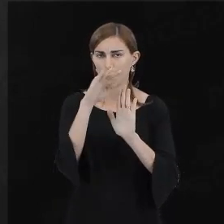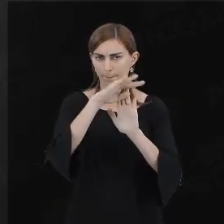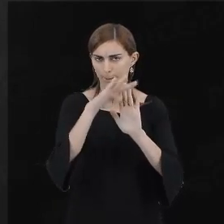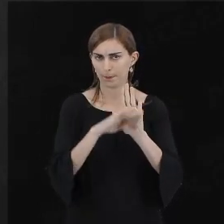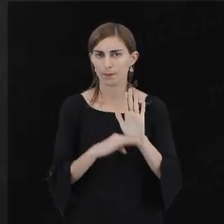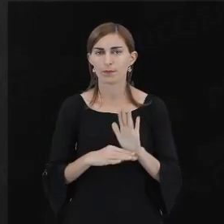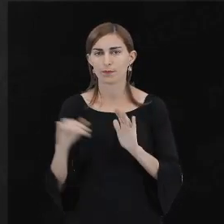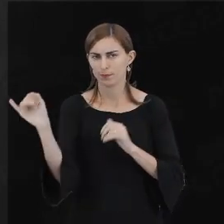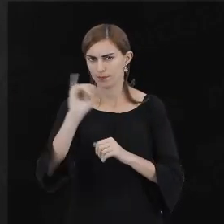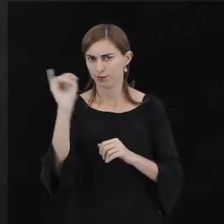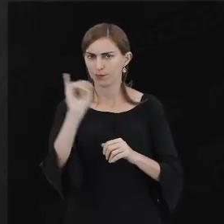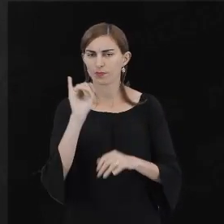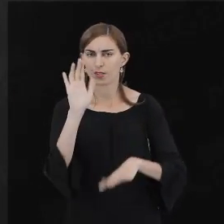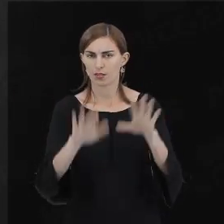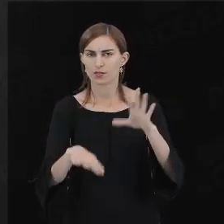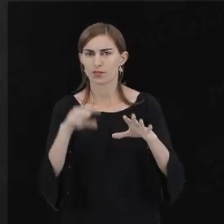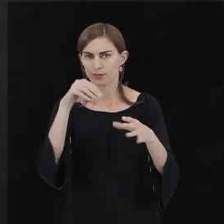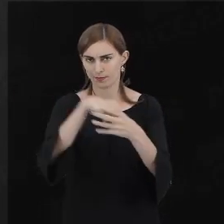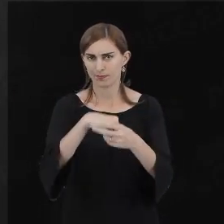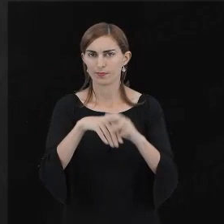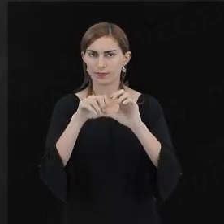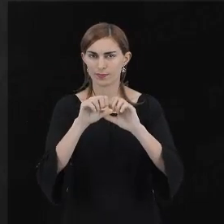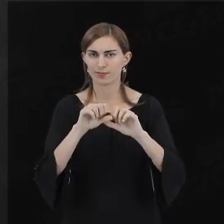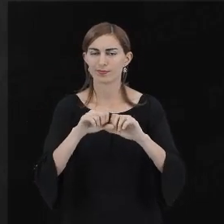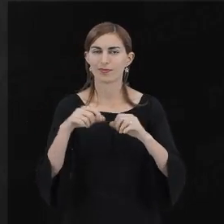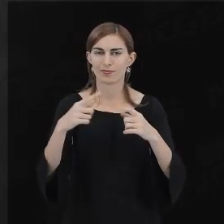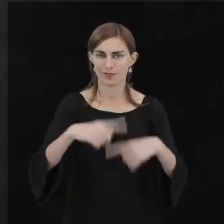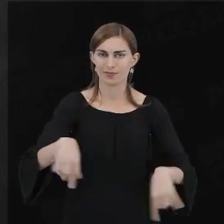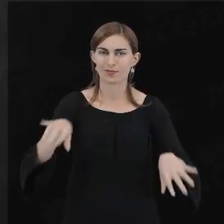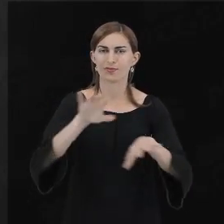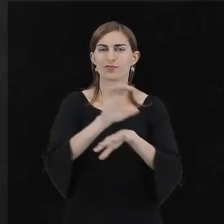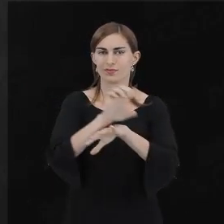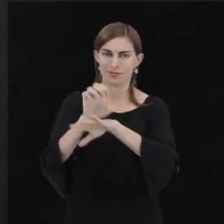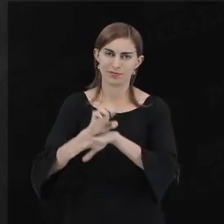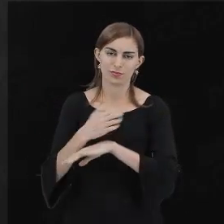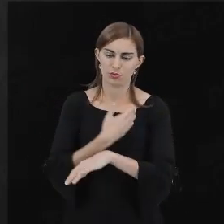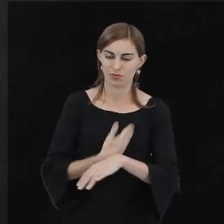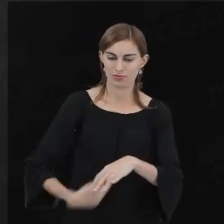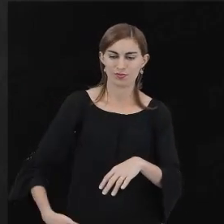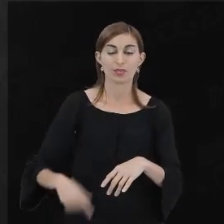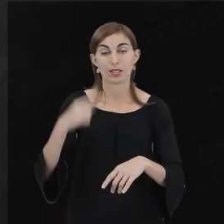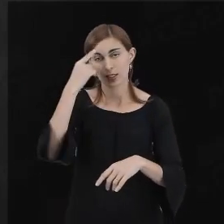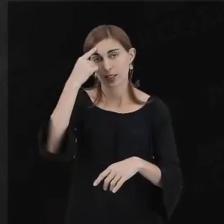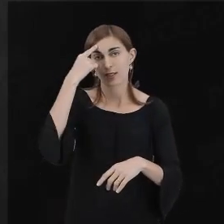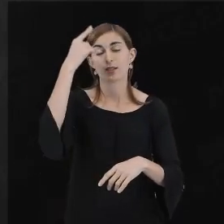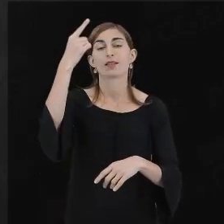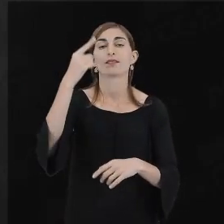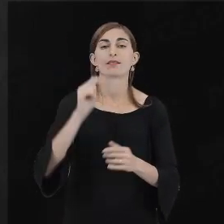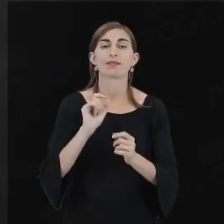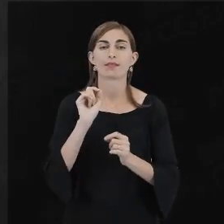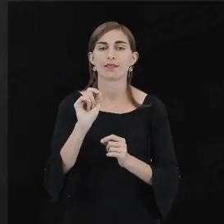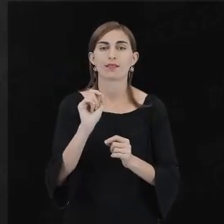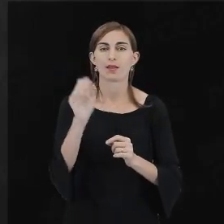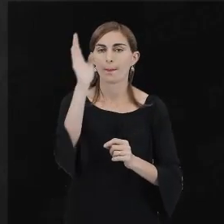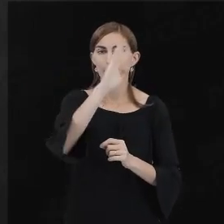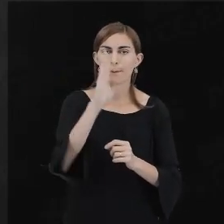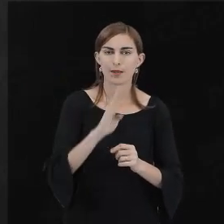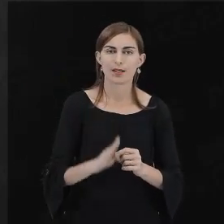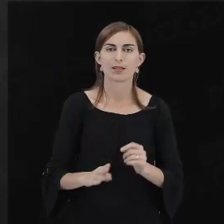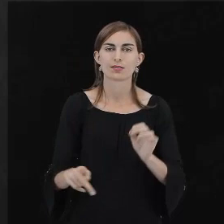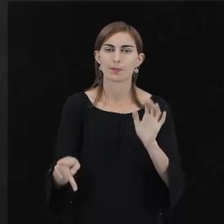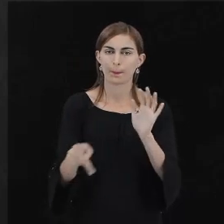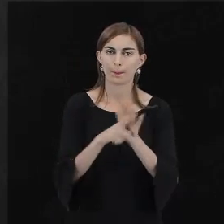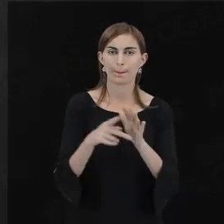muitas vezes são implantados nas redes, ele tem por base exatamente a ideia de que o Brasil fez parte